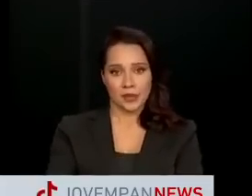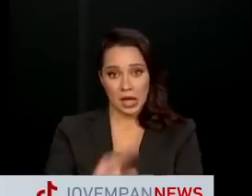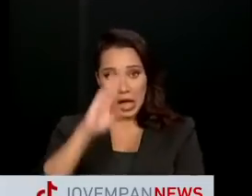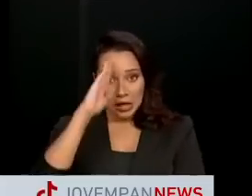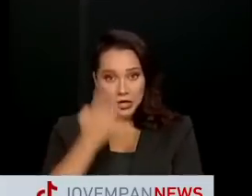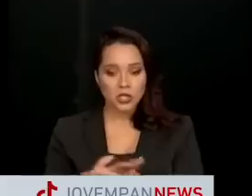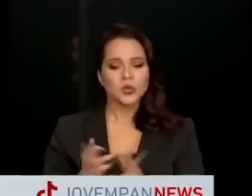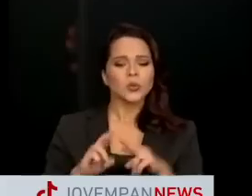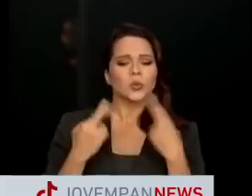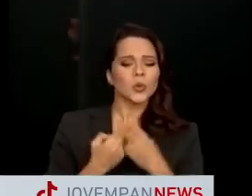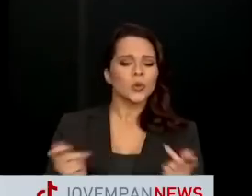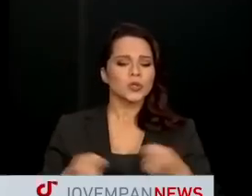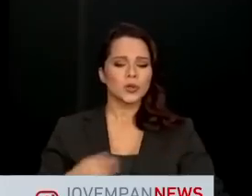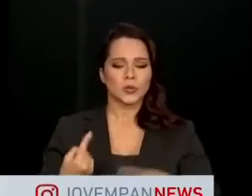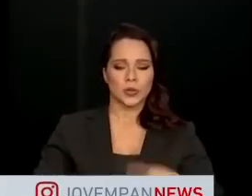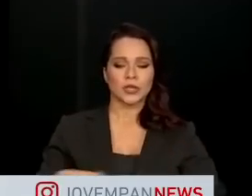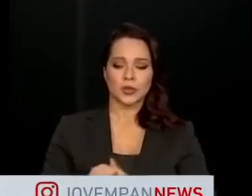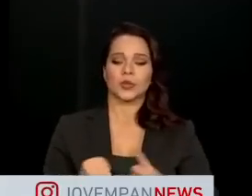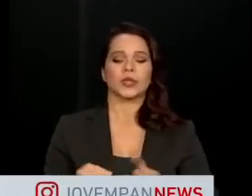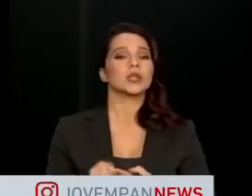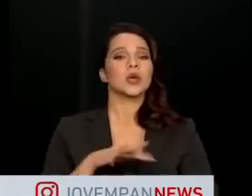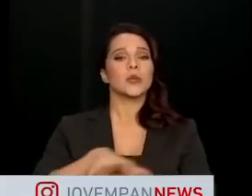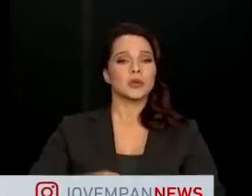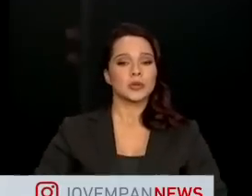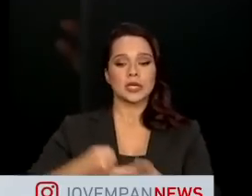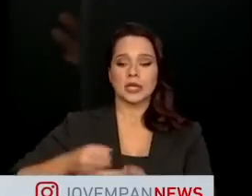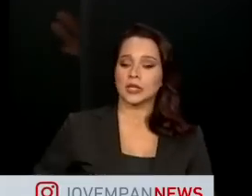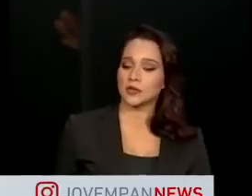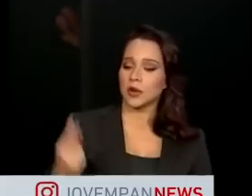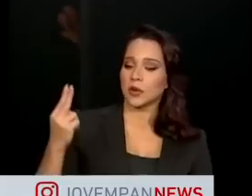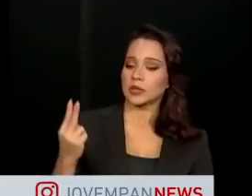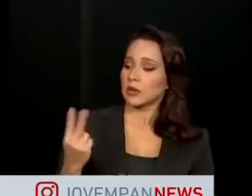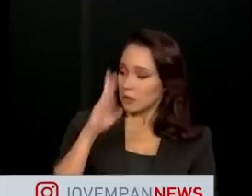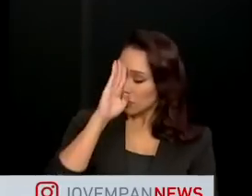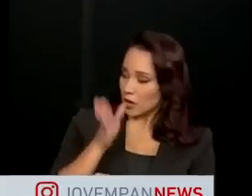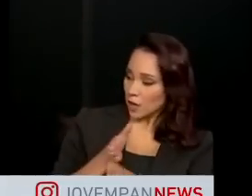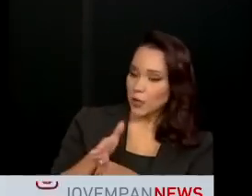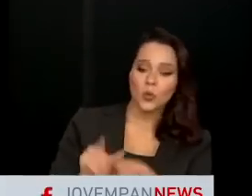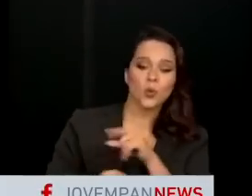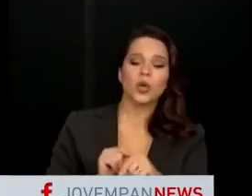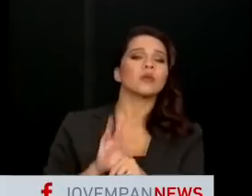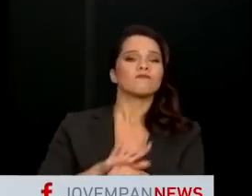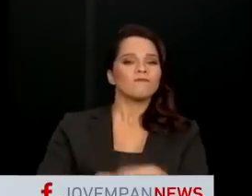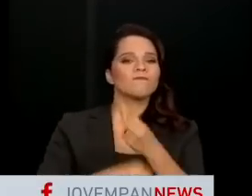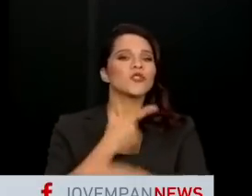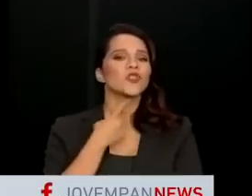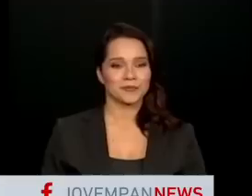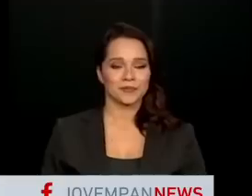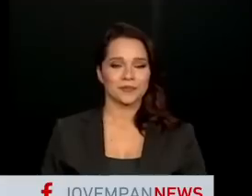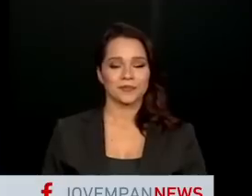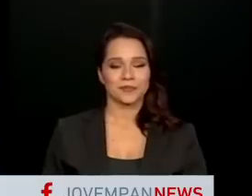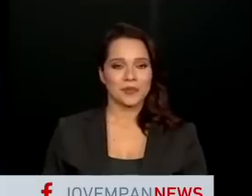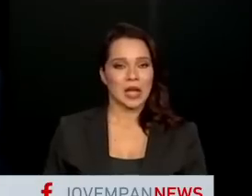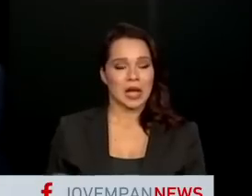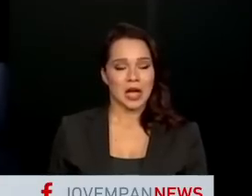Acredito que reunimos as condições políticas e sociais para sustentar esses valores, mas o caminho nos exigirá muito empenho e vontade política.